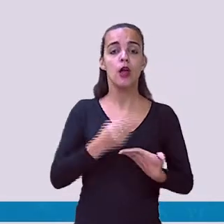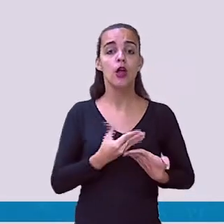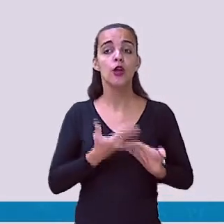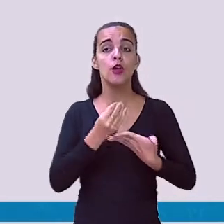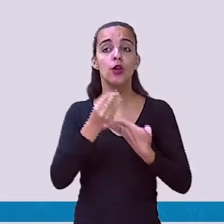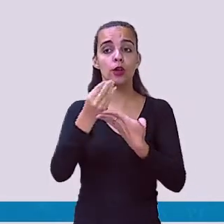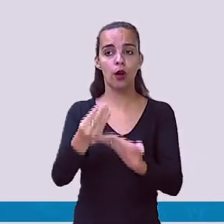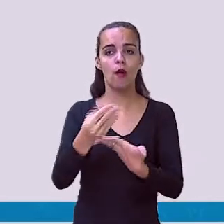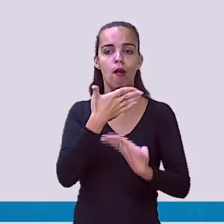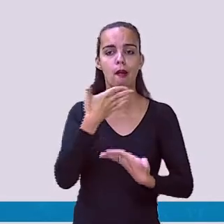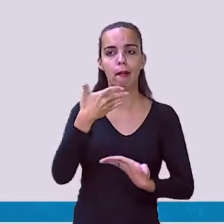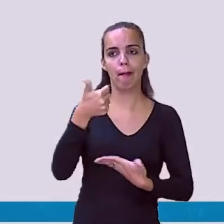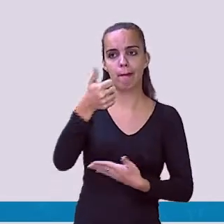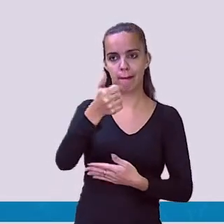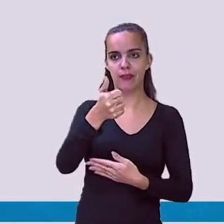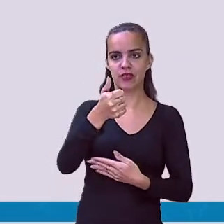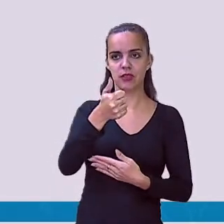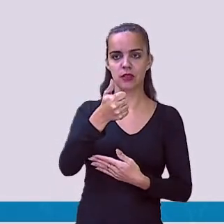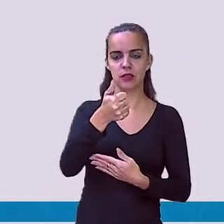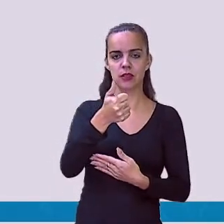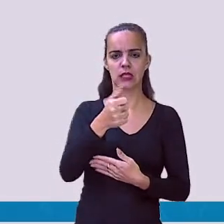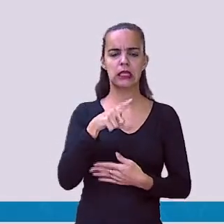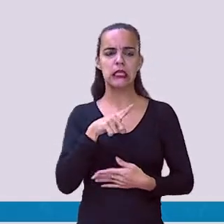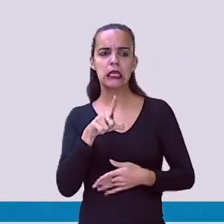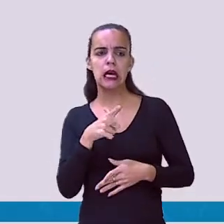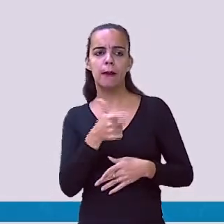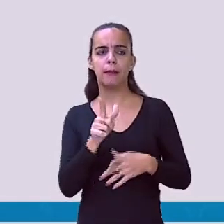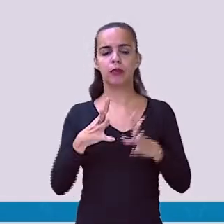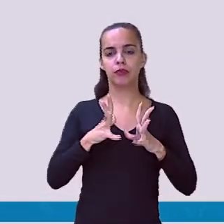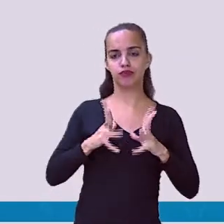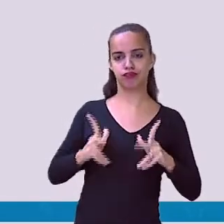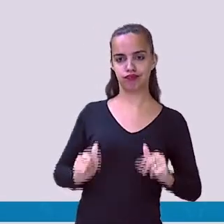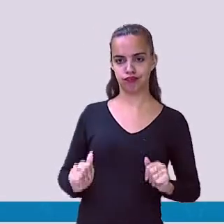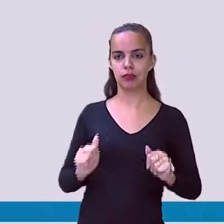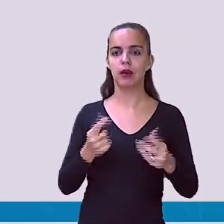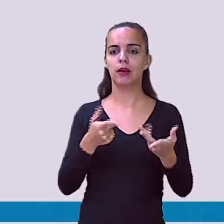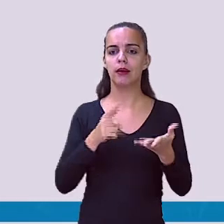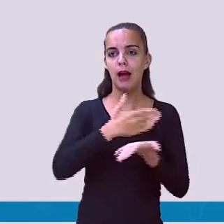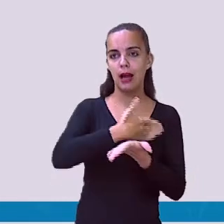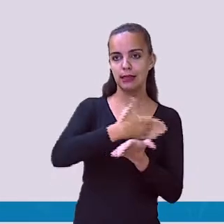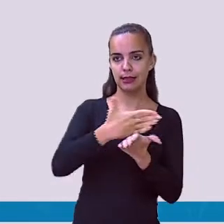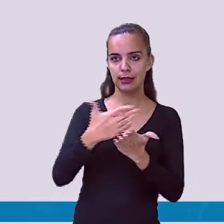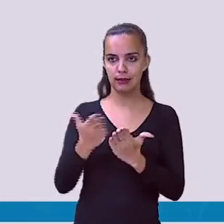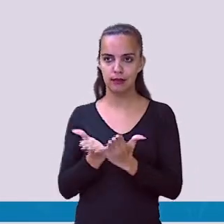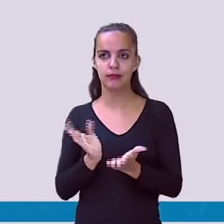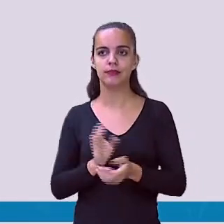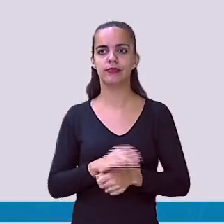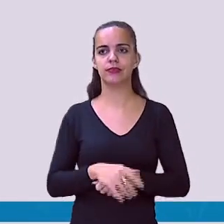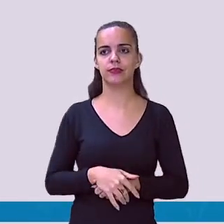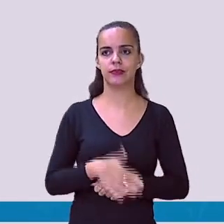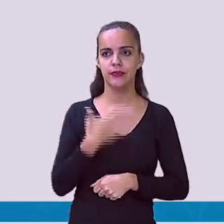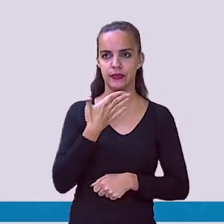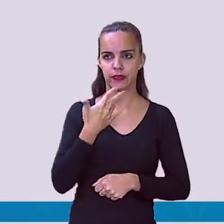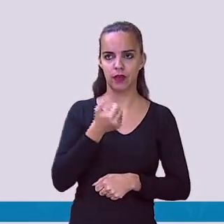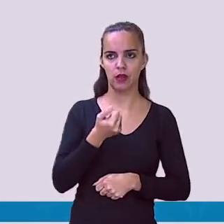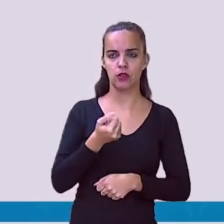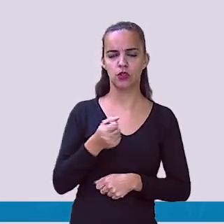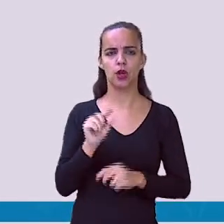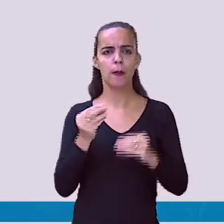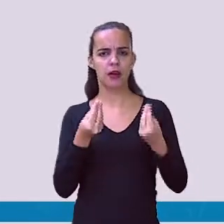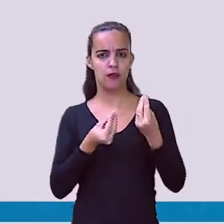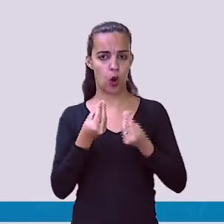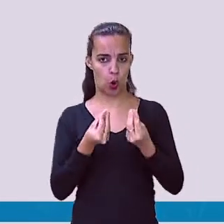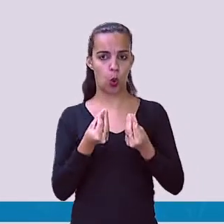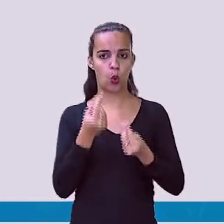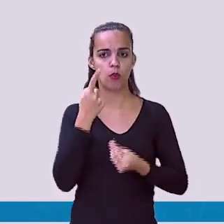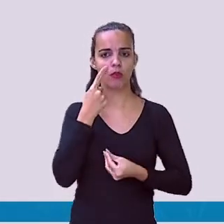oferece melhor eficácia, um resultado mais eficaz, mais eficiente.